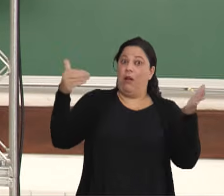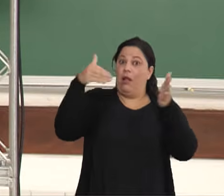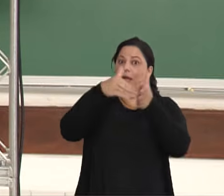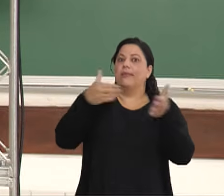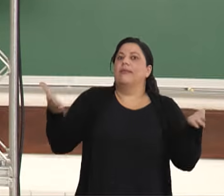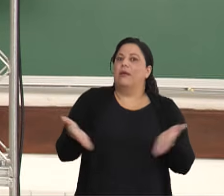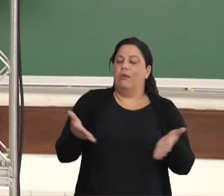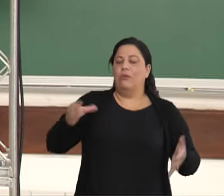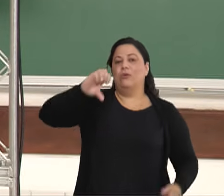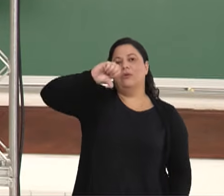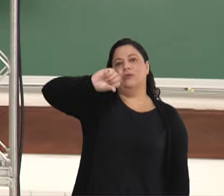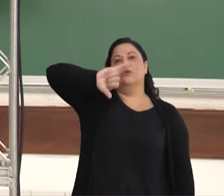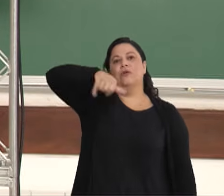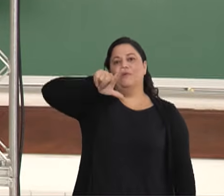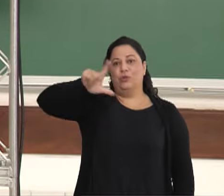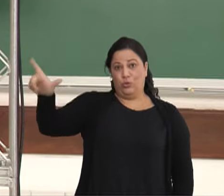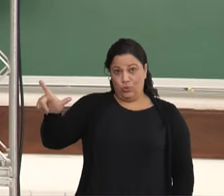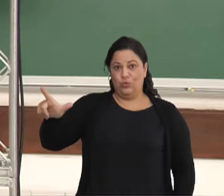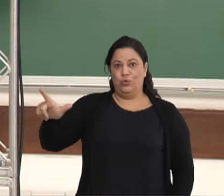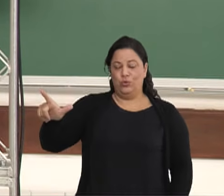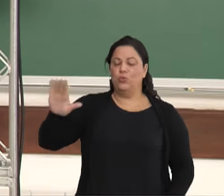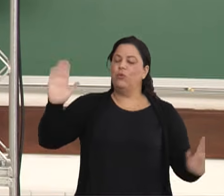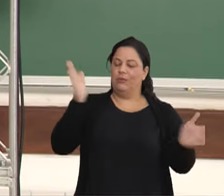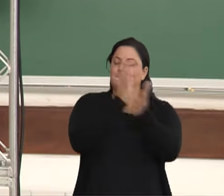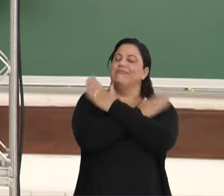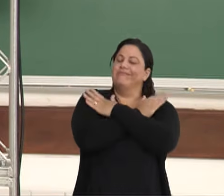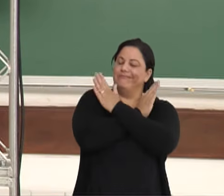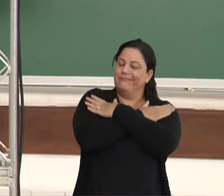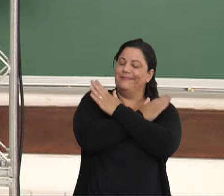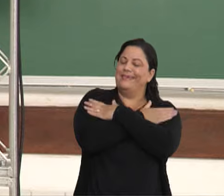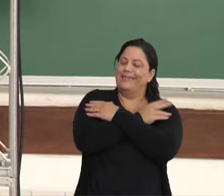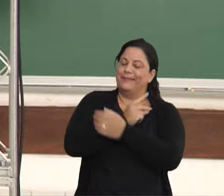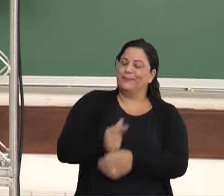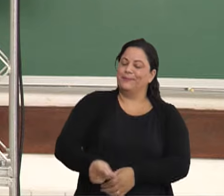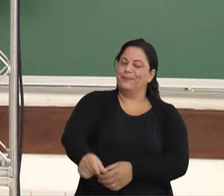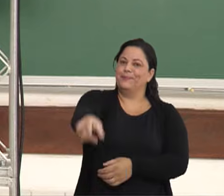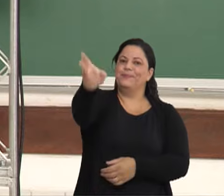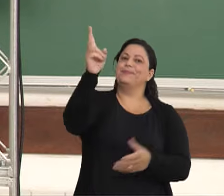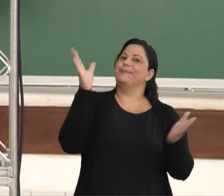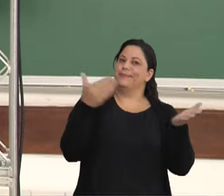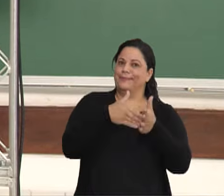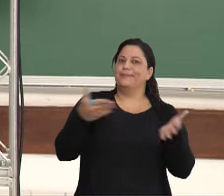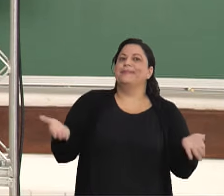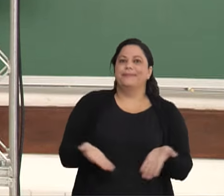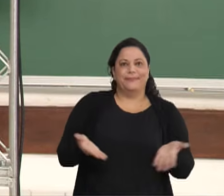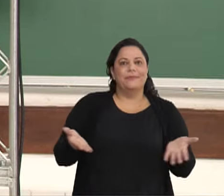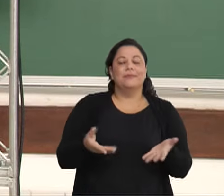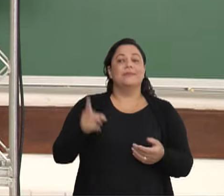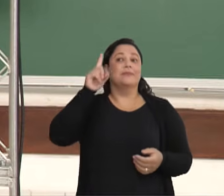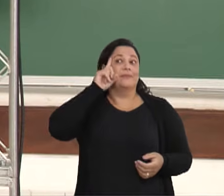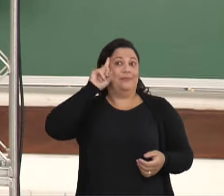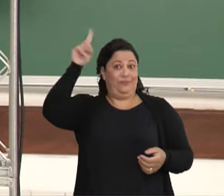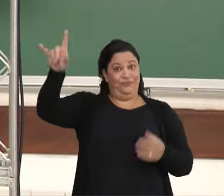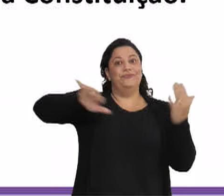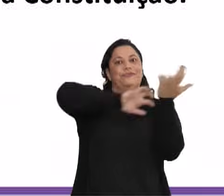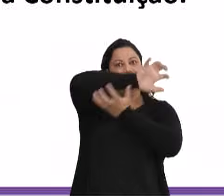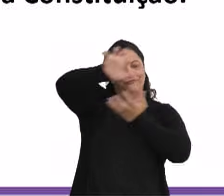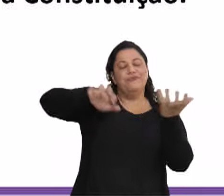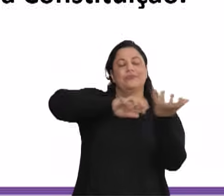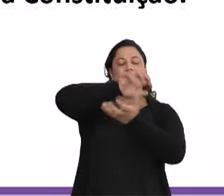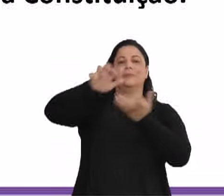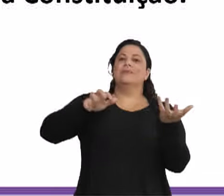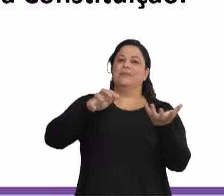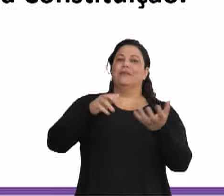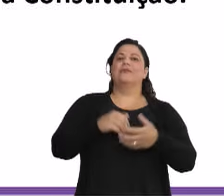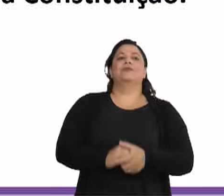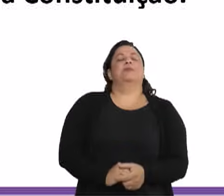julho, quando se comemora o dia da Revolução Constitucionalista de 32.